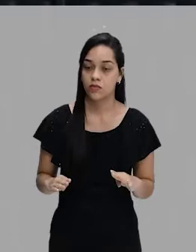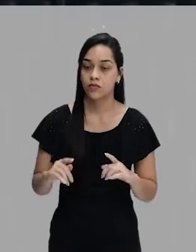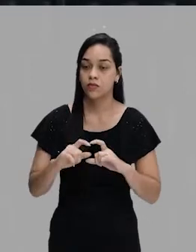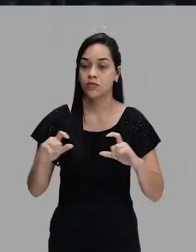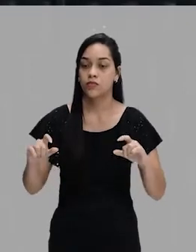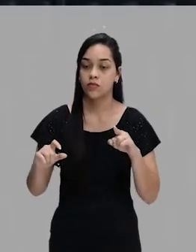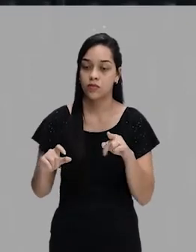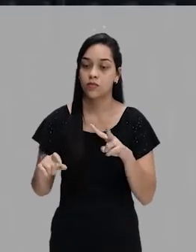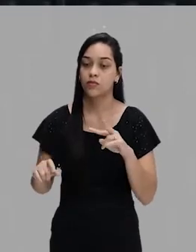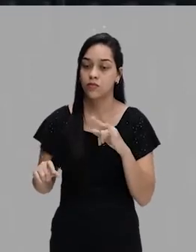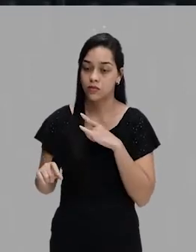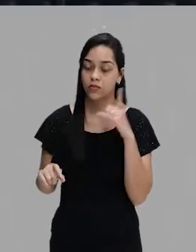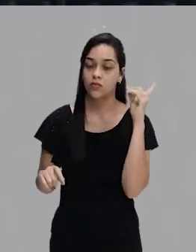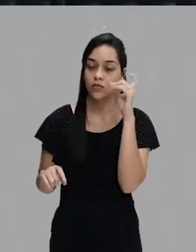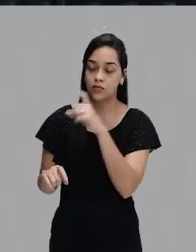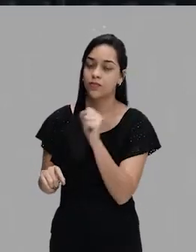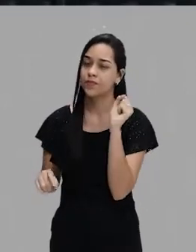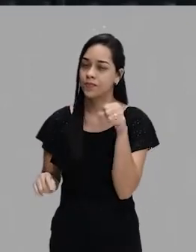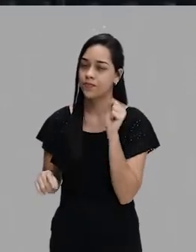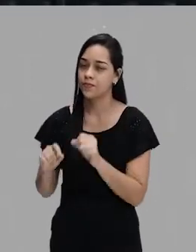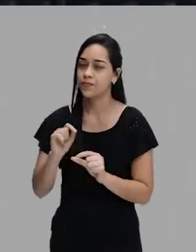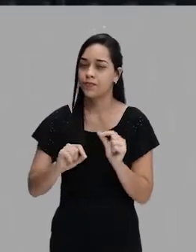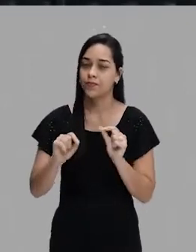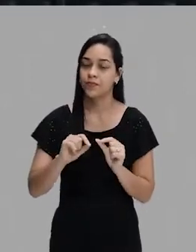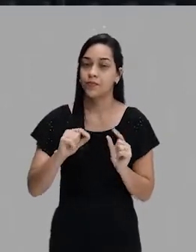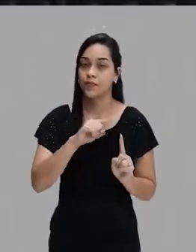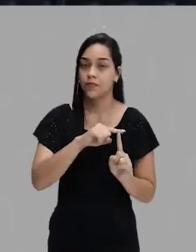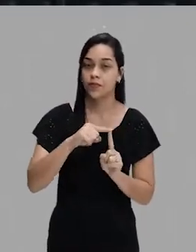você certamente terá dificuldades em